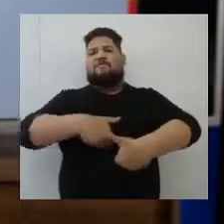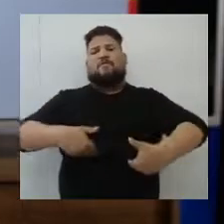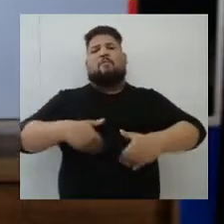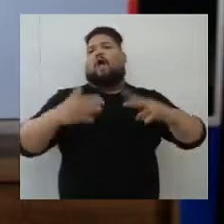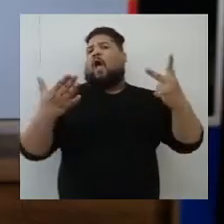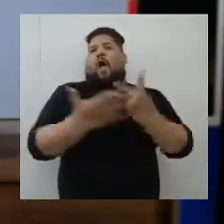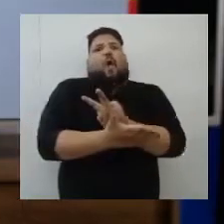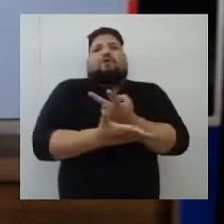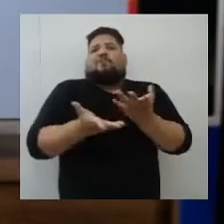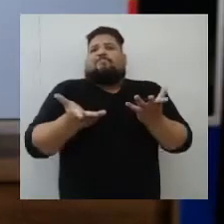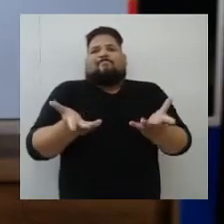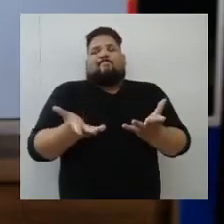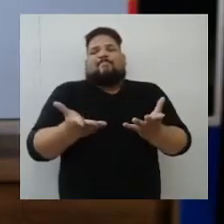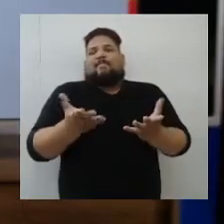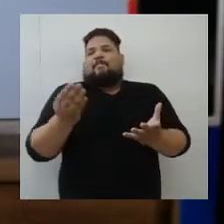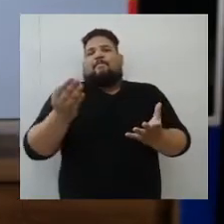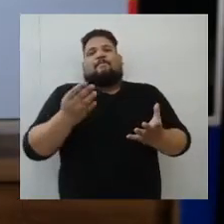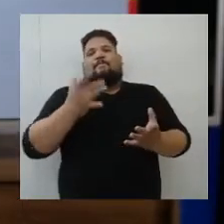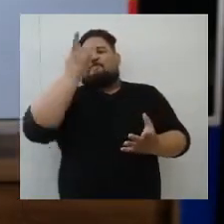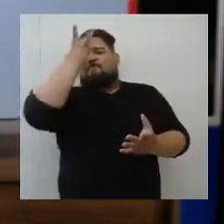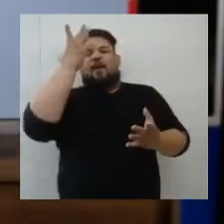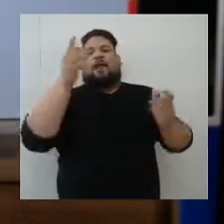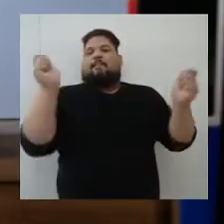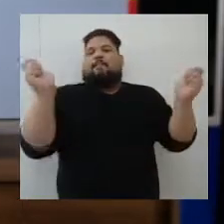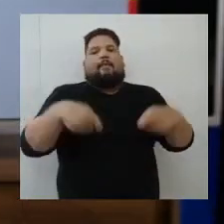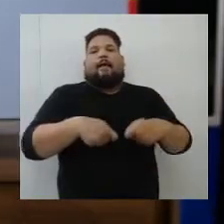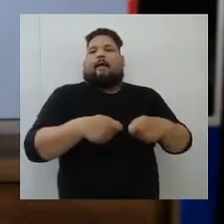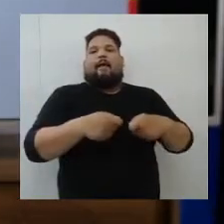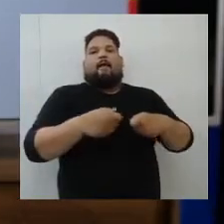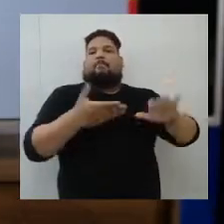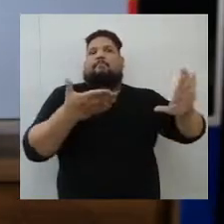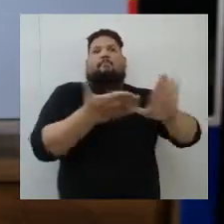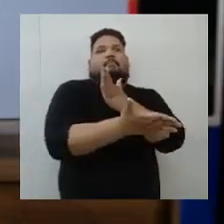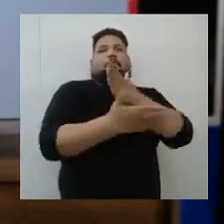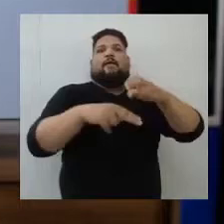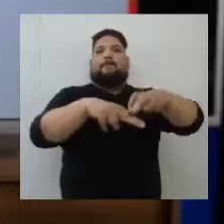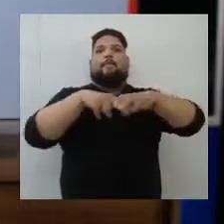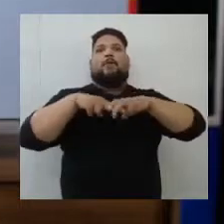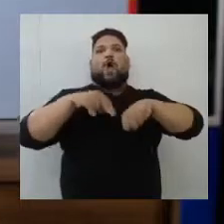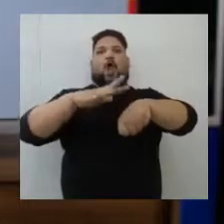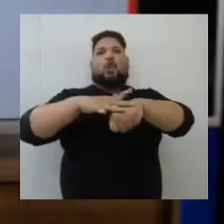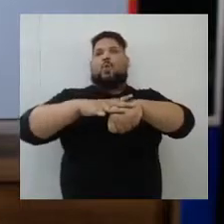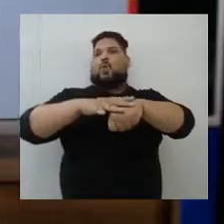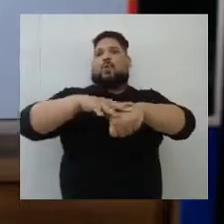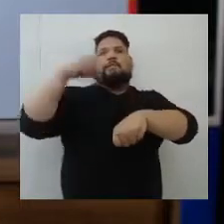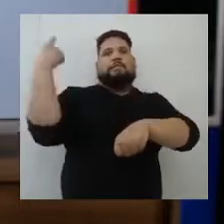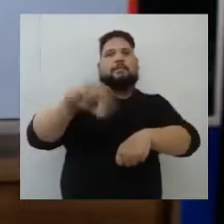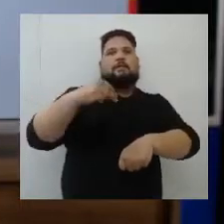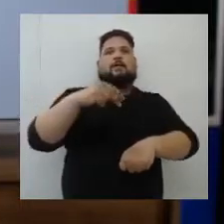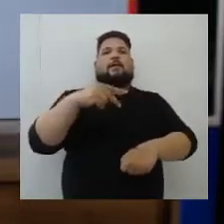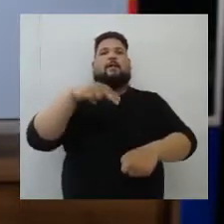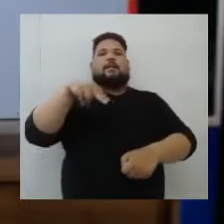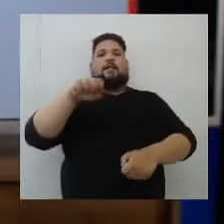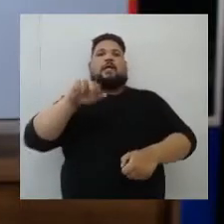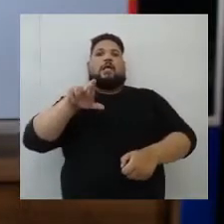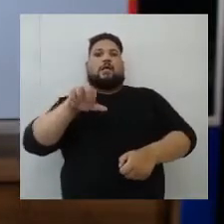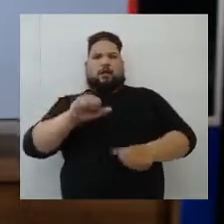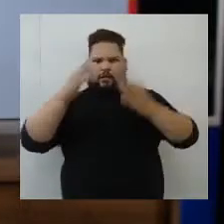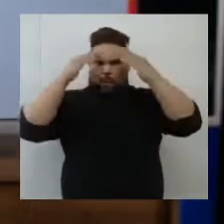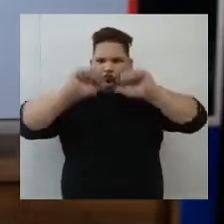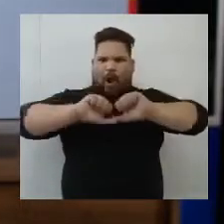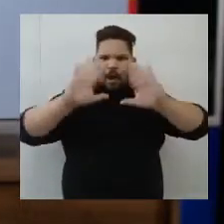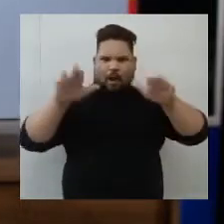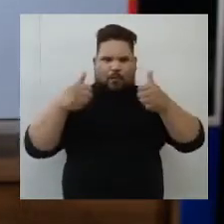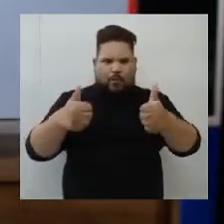acabou se tornando uma presa fácil nas mãos da peste negra. A gente vai falar isso mais na frente, tá bem? Até aí, tudo